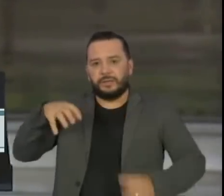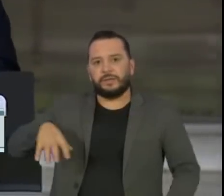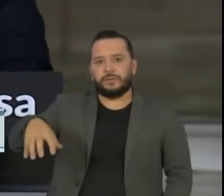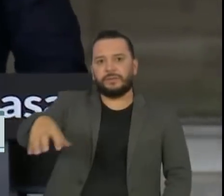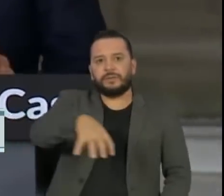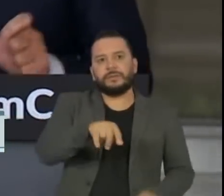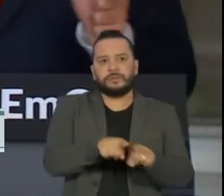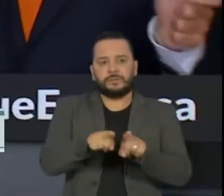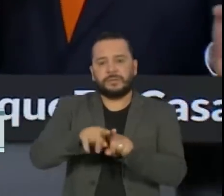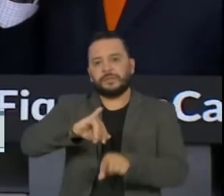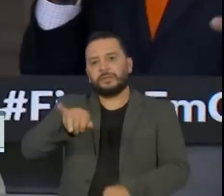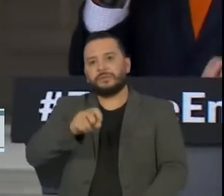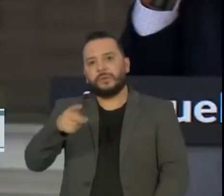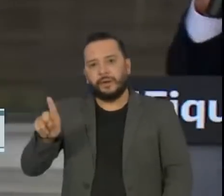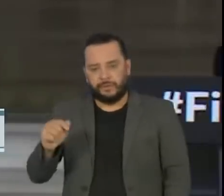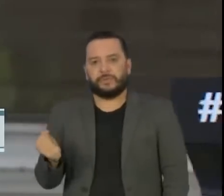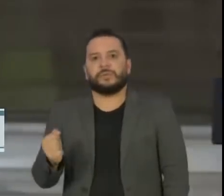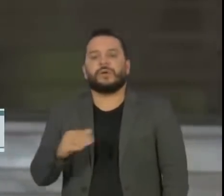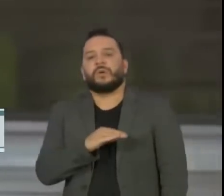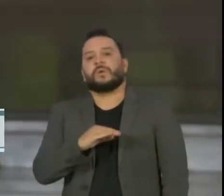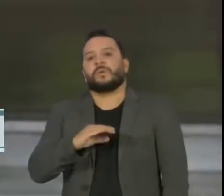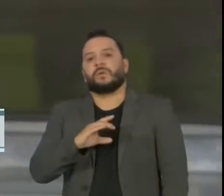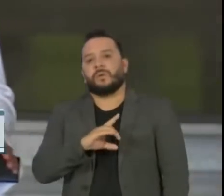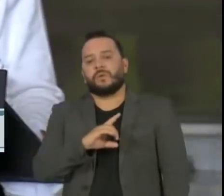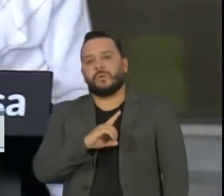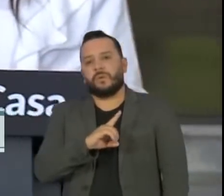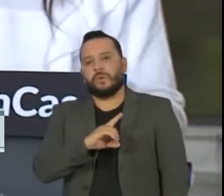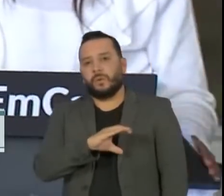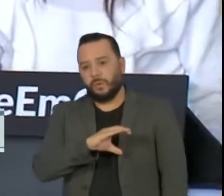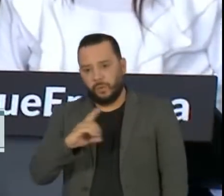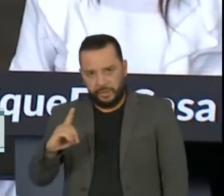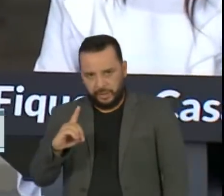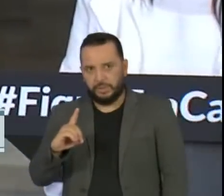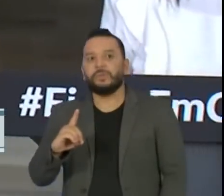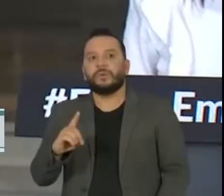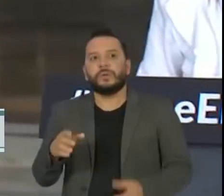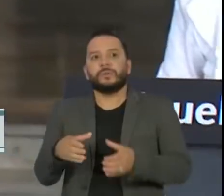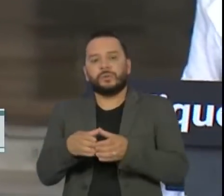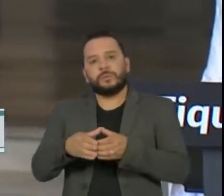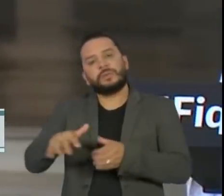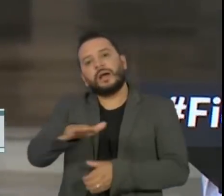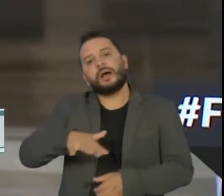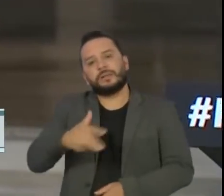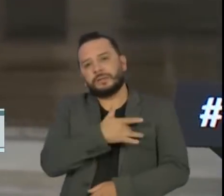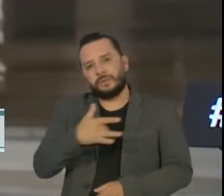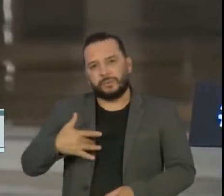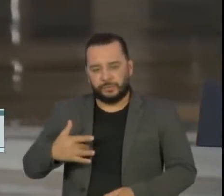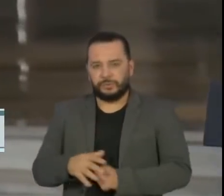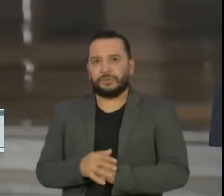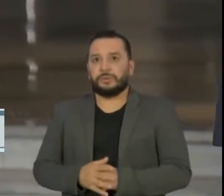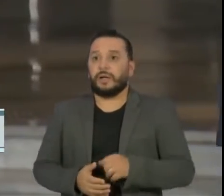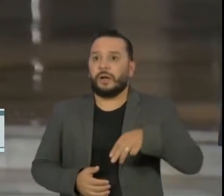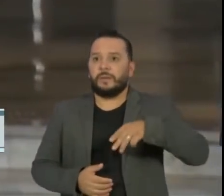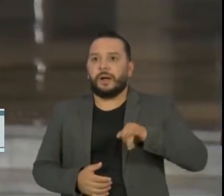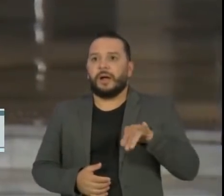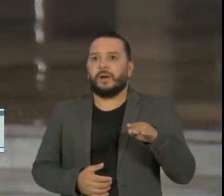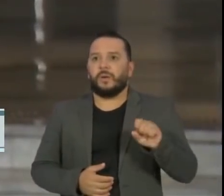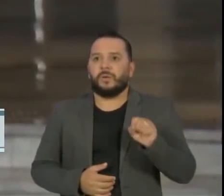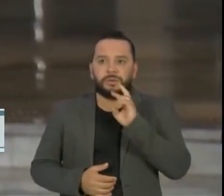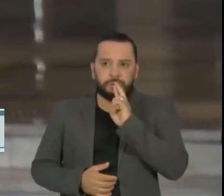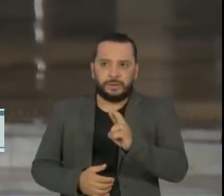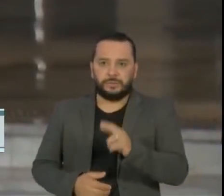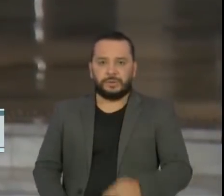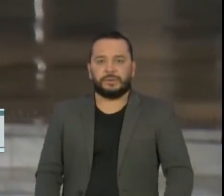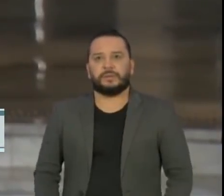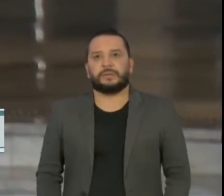do Comitê de Saúde, sobre a segunda onda. Na reabertura gradual, região metropolitana, responde Marco Vignoli.